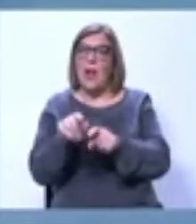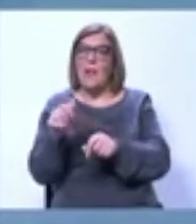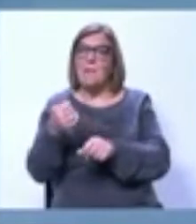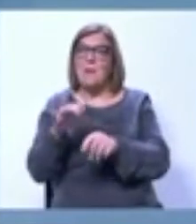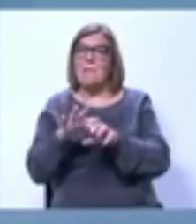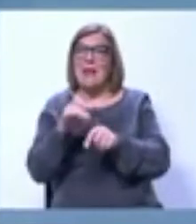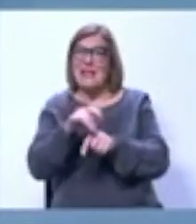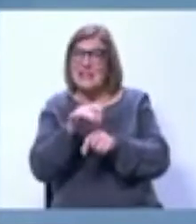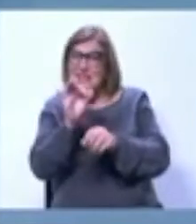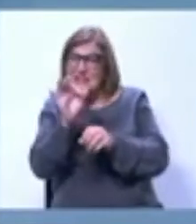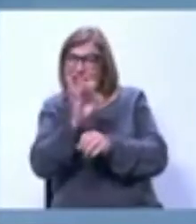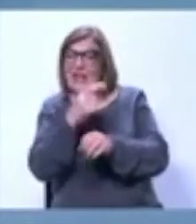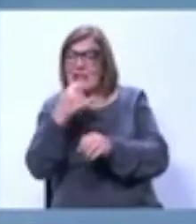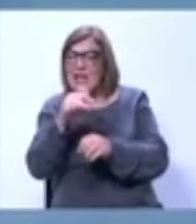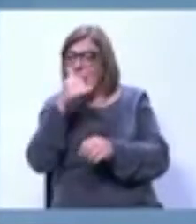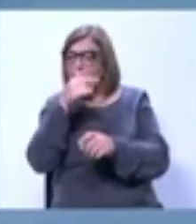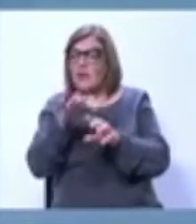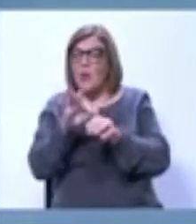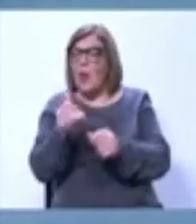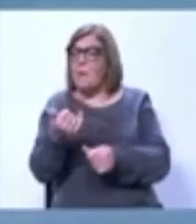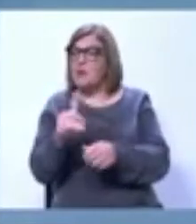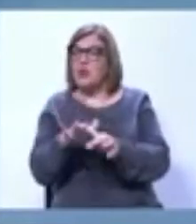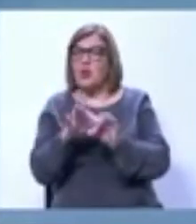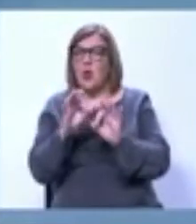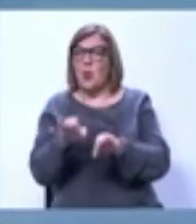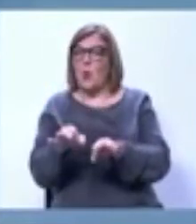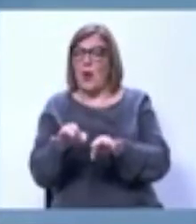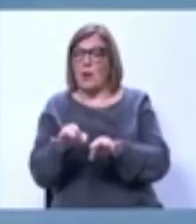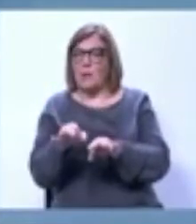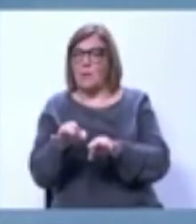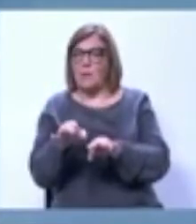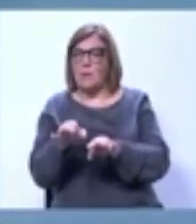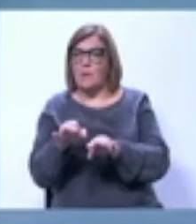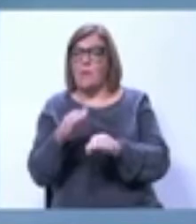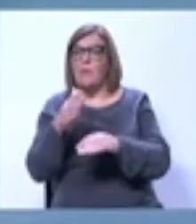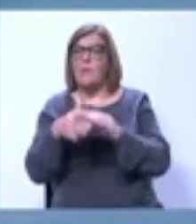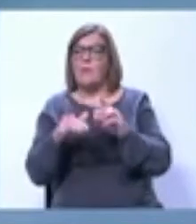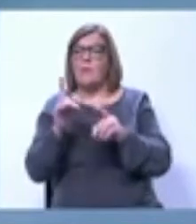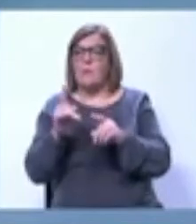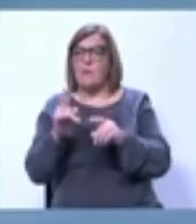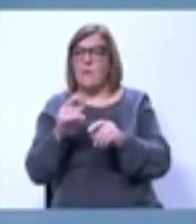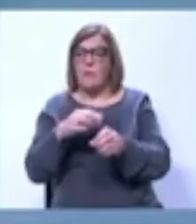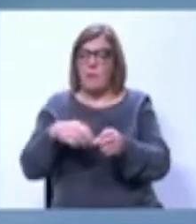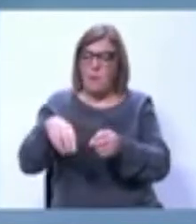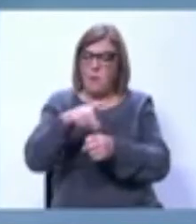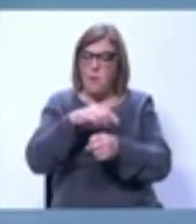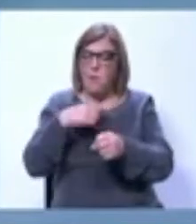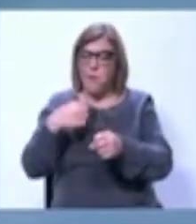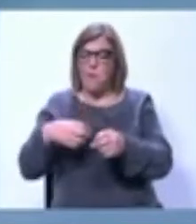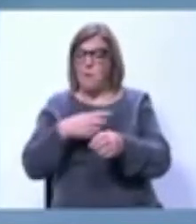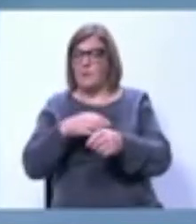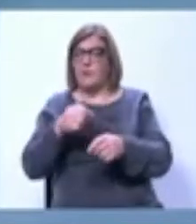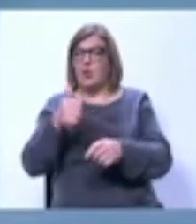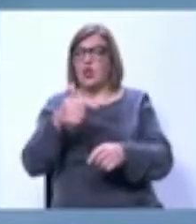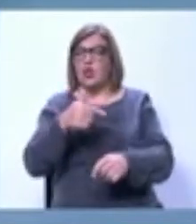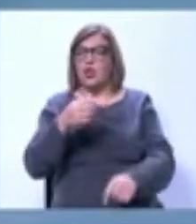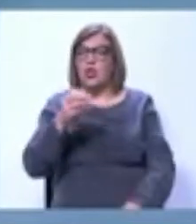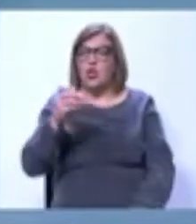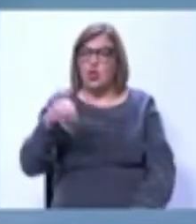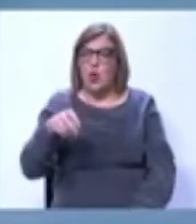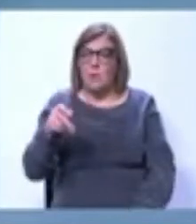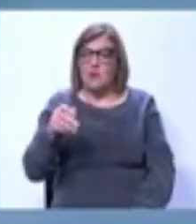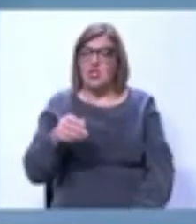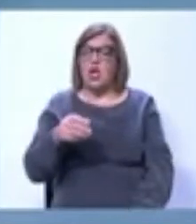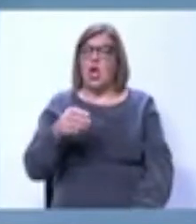menstruação tivessem atividade como se fosse o mesmo sido está dentro do outro e o que é que os órgãos envolventes pode ser as trompas os